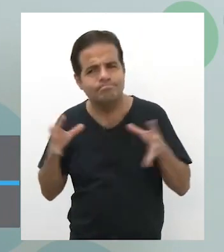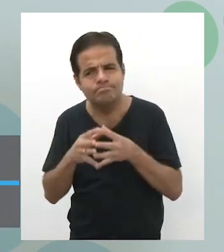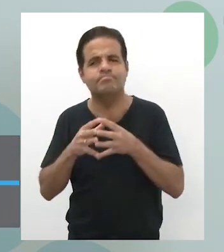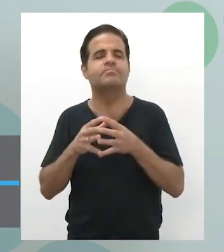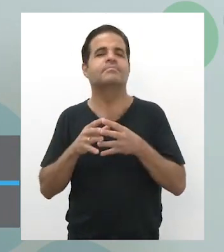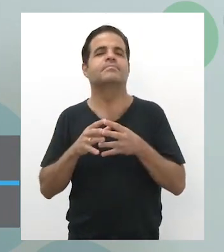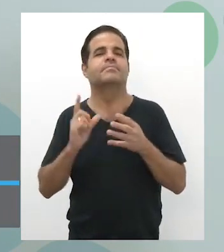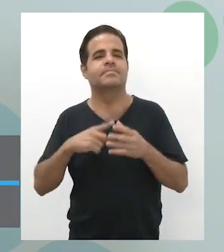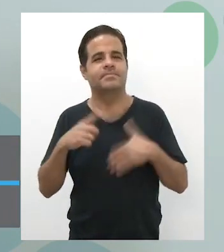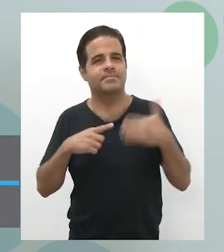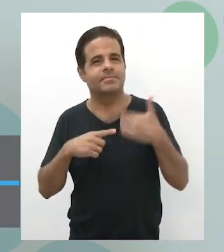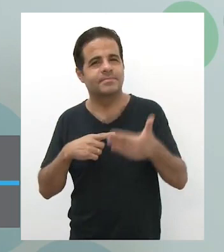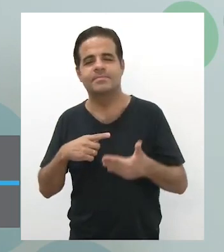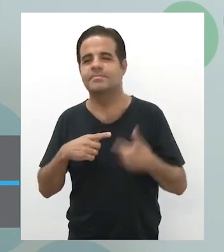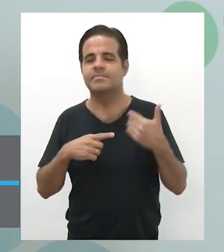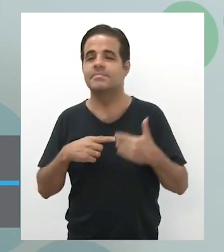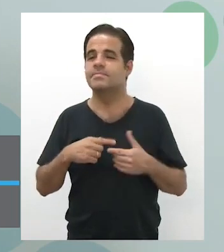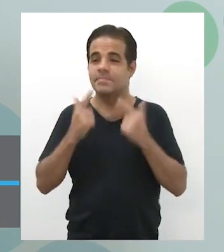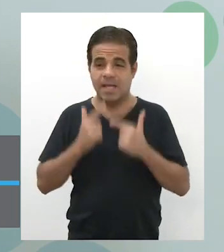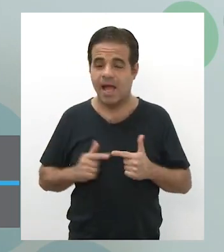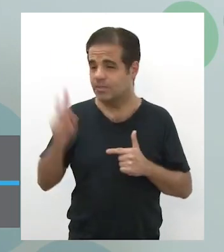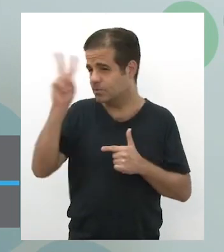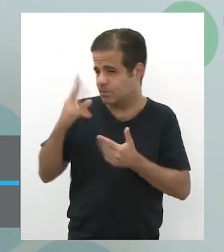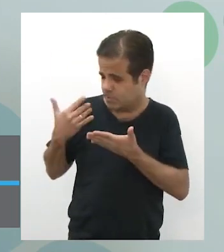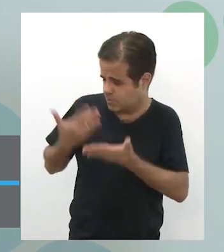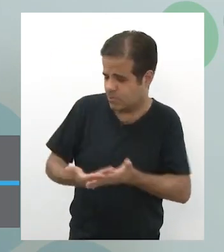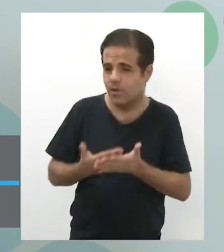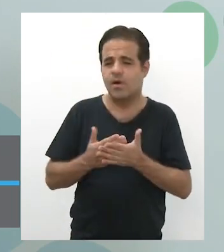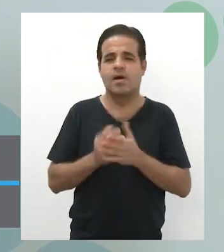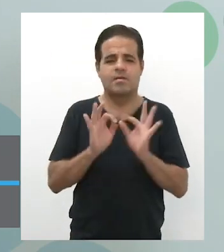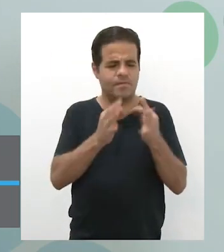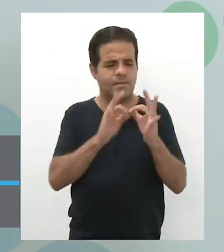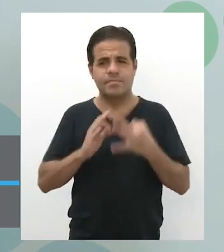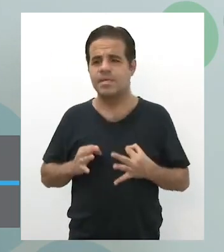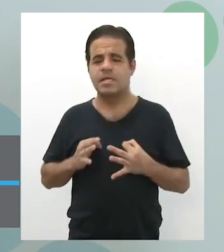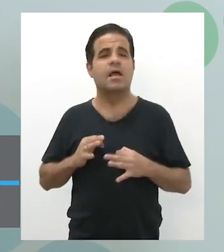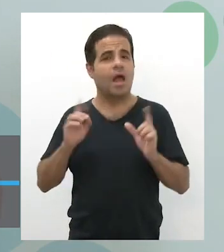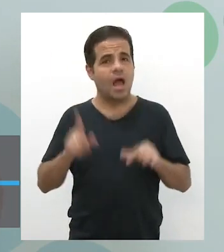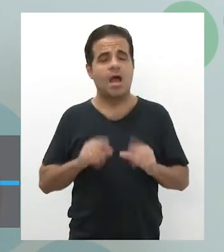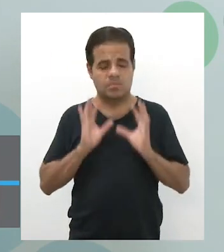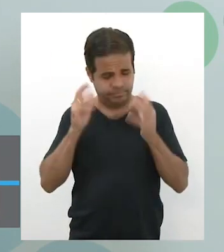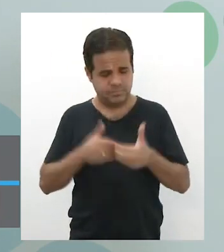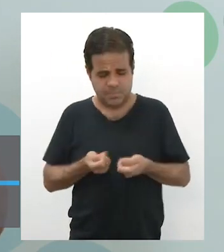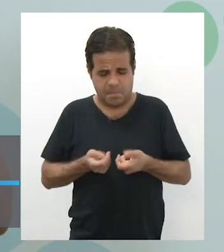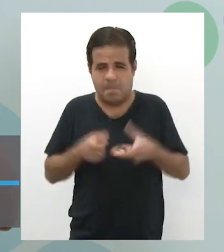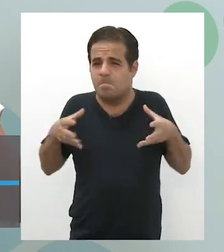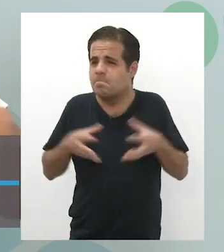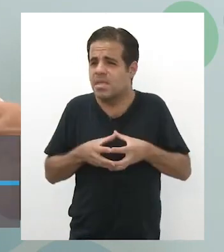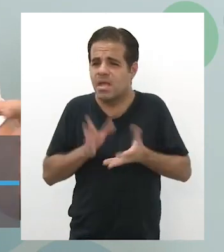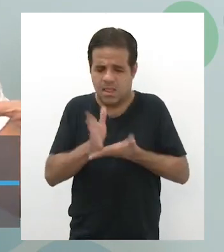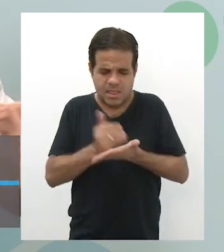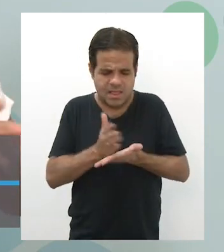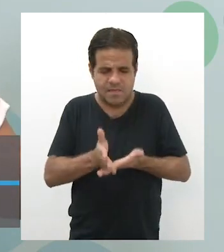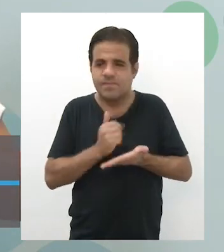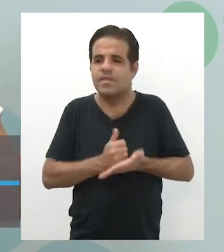têm uma linhagem histórica, alguns parentes em comum. Mas elas são comunidades pequenas que